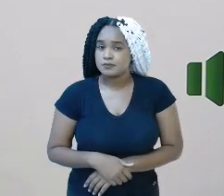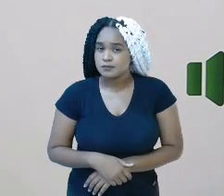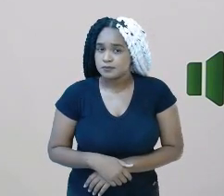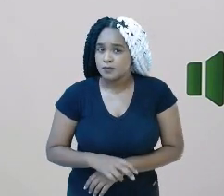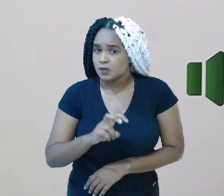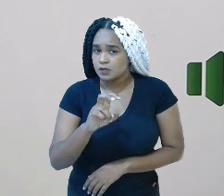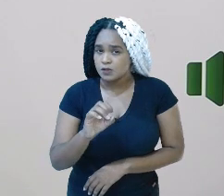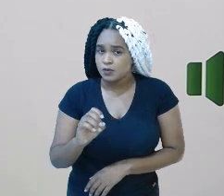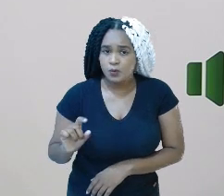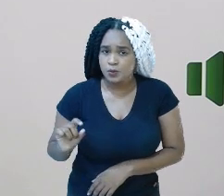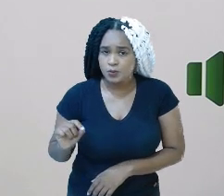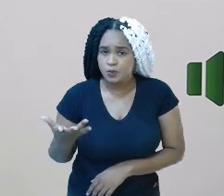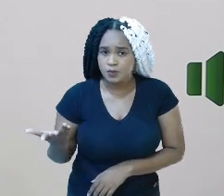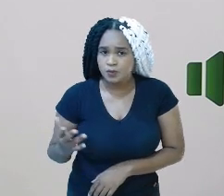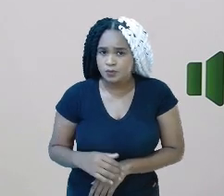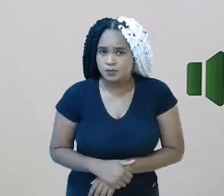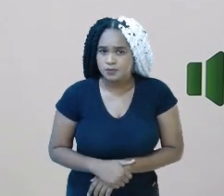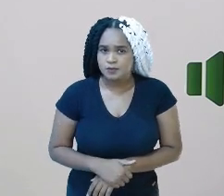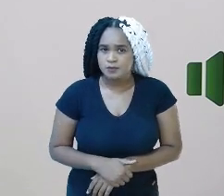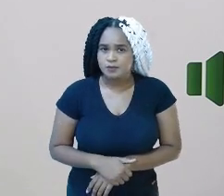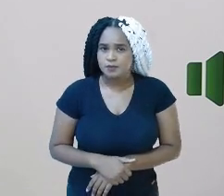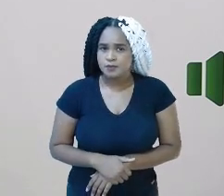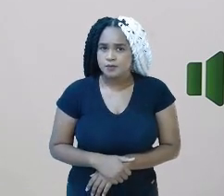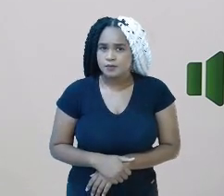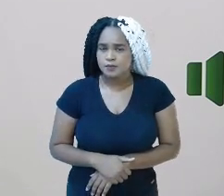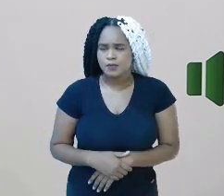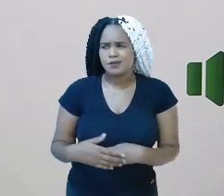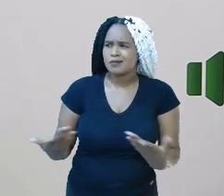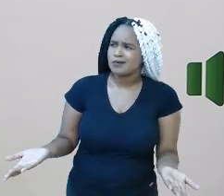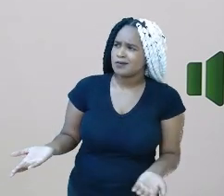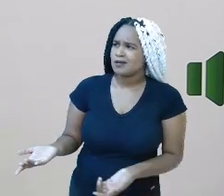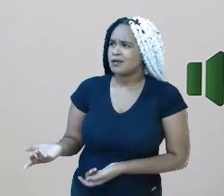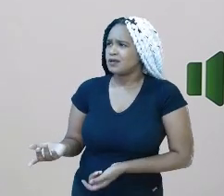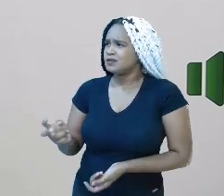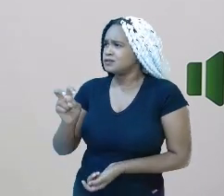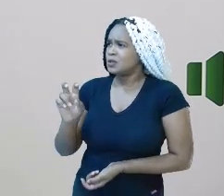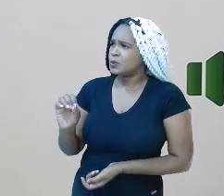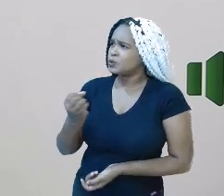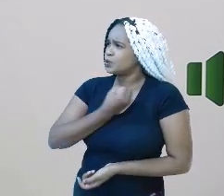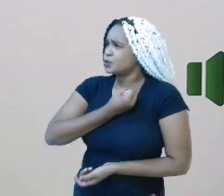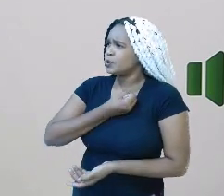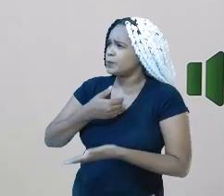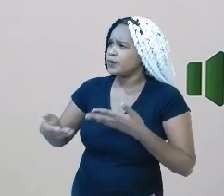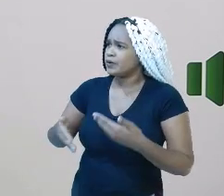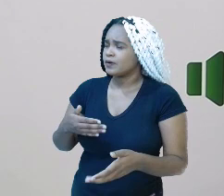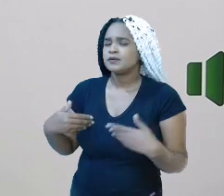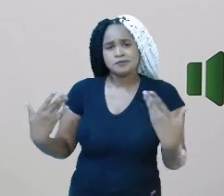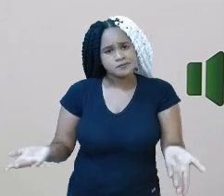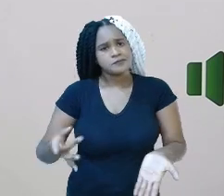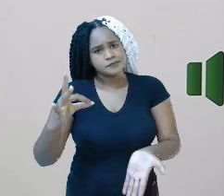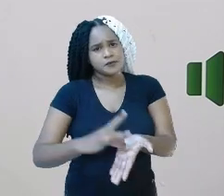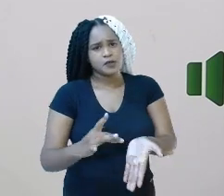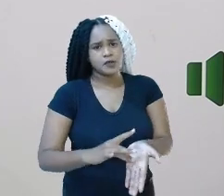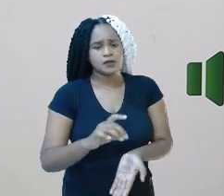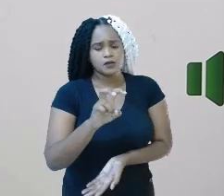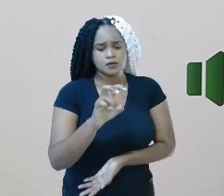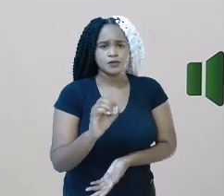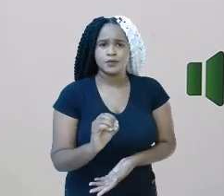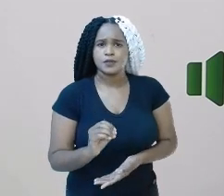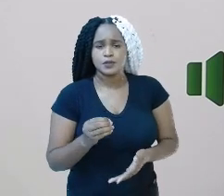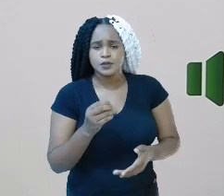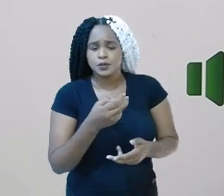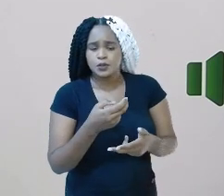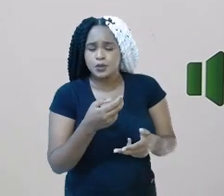O que é 50 para você? Professora, 50 é um número. Exatamente. Mas em